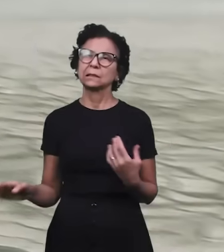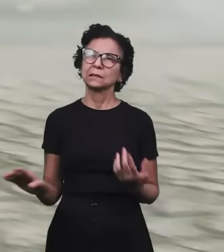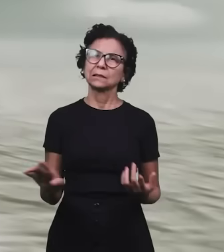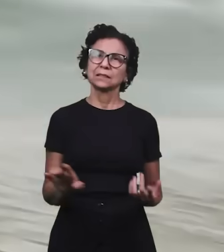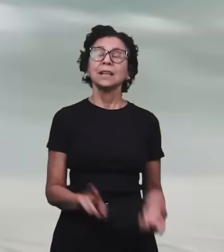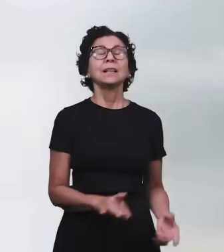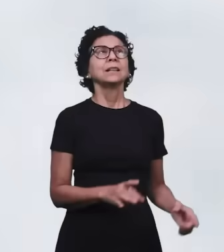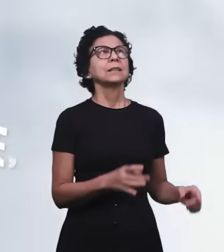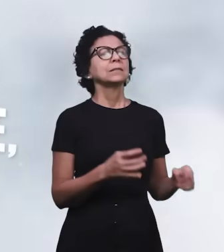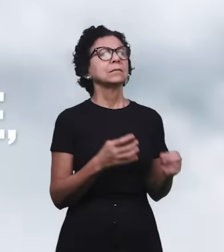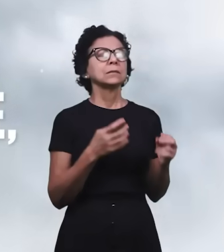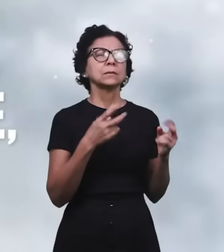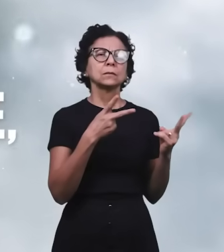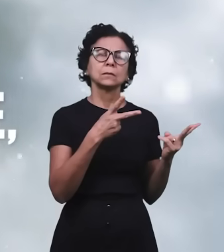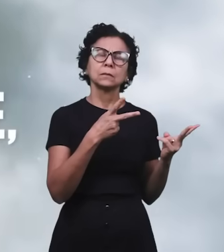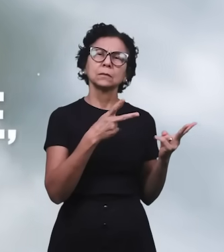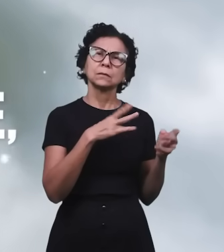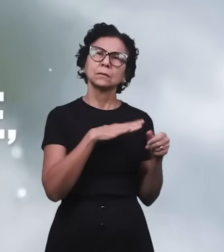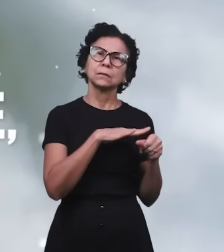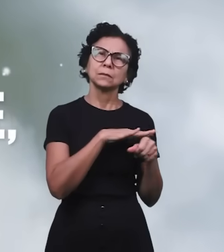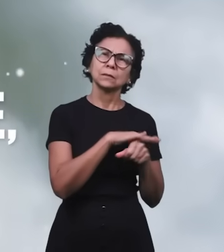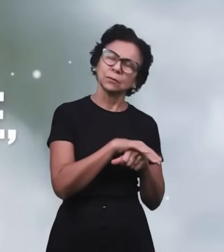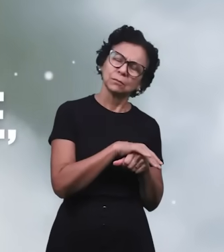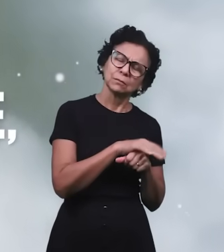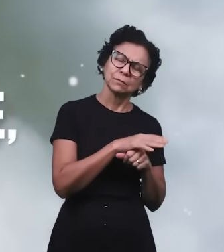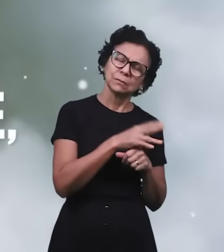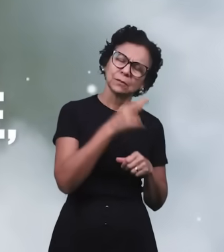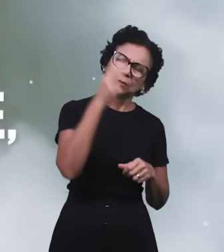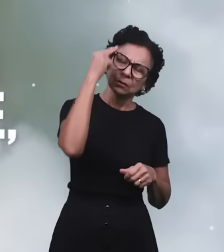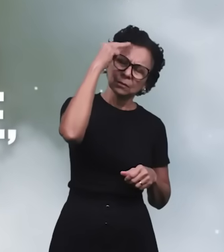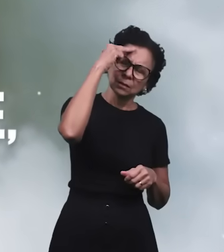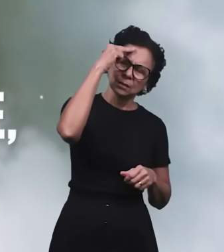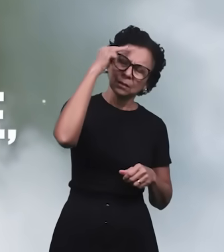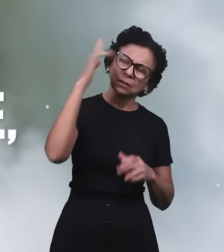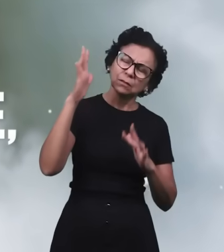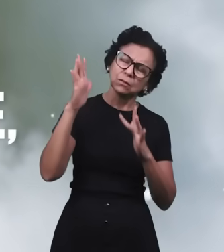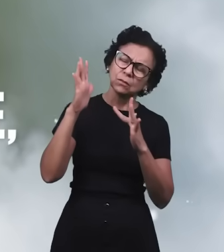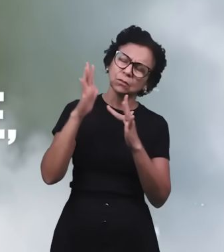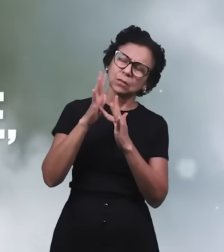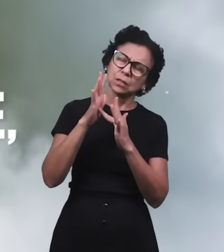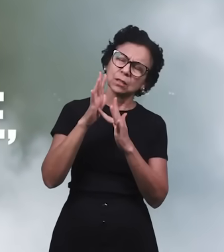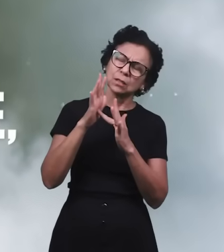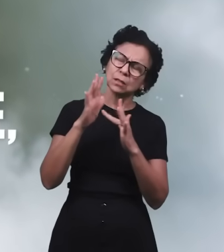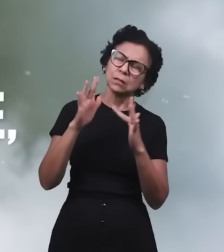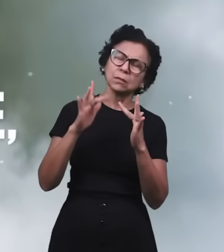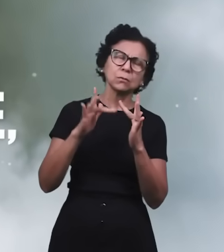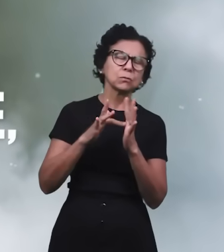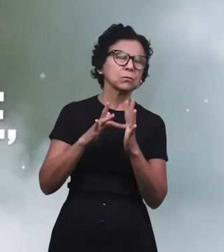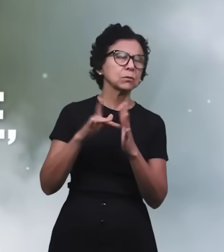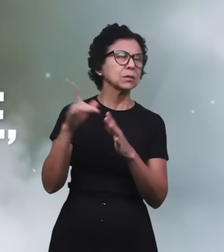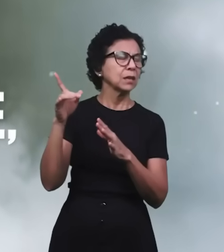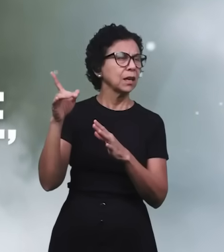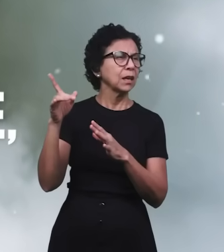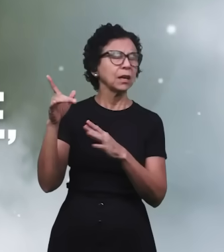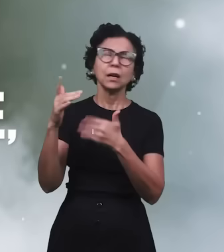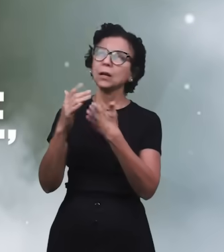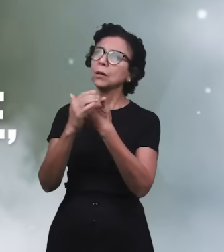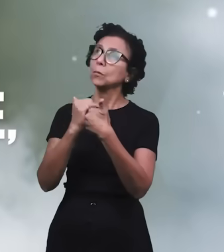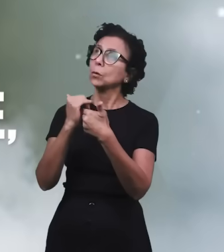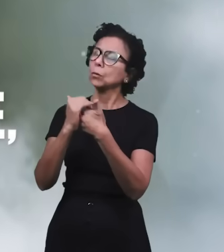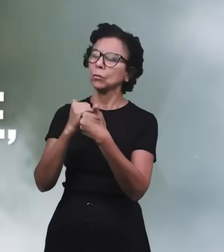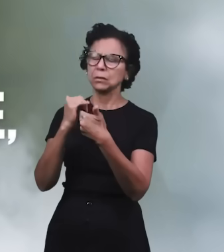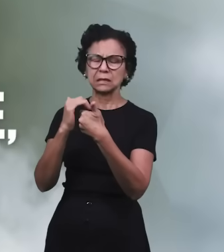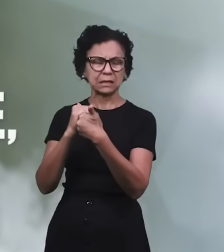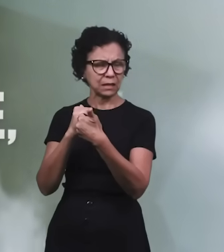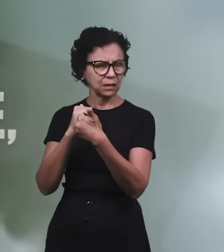consolação. Sonhei com Jesus esta noite, um conselho ele